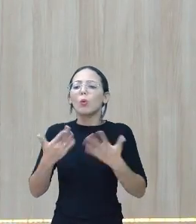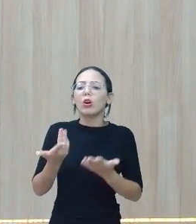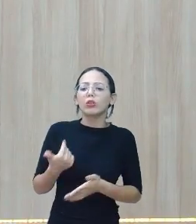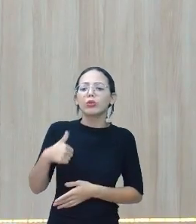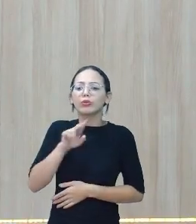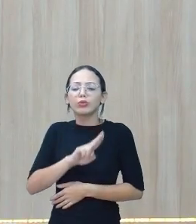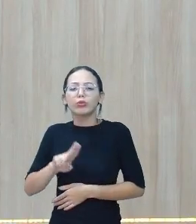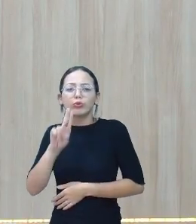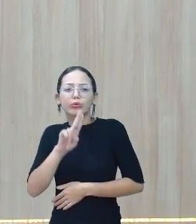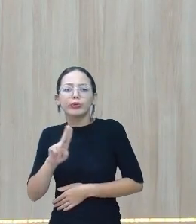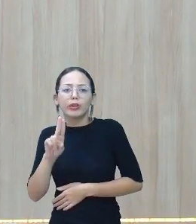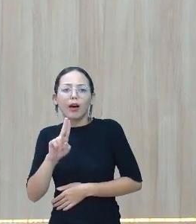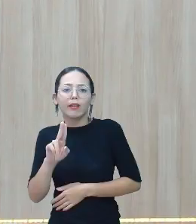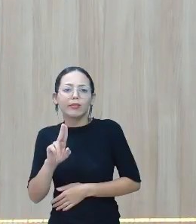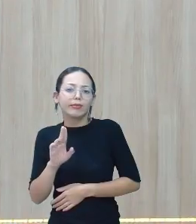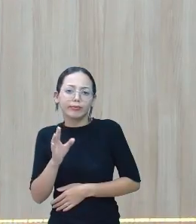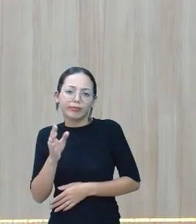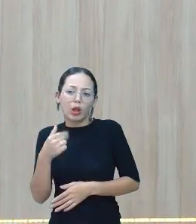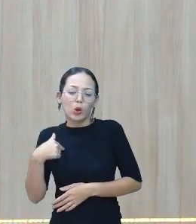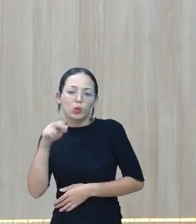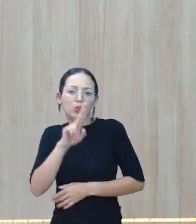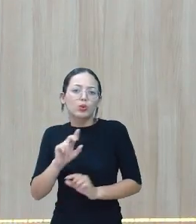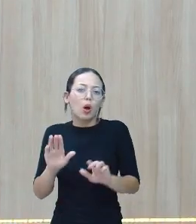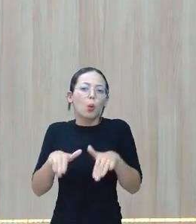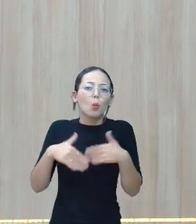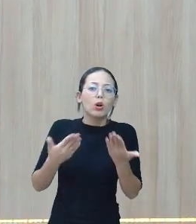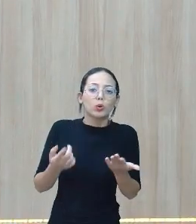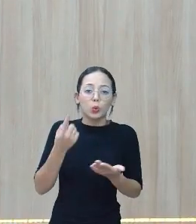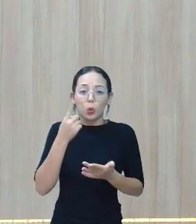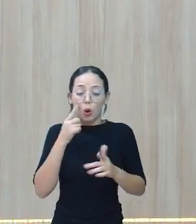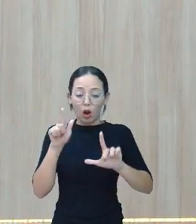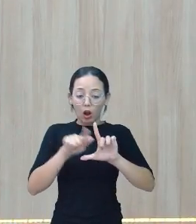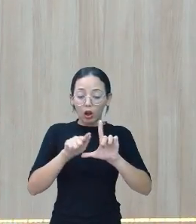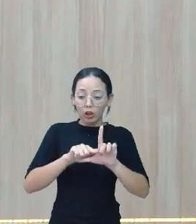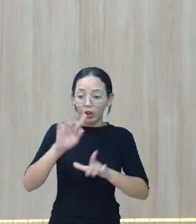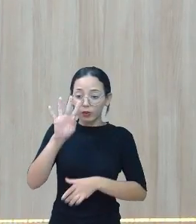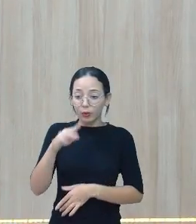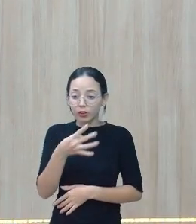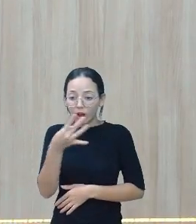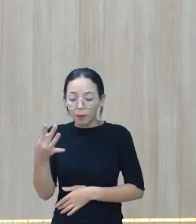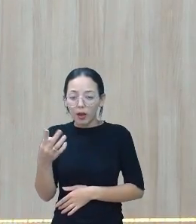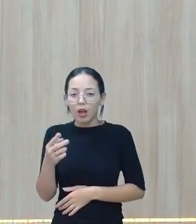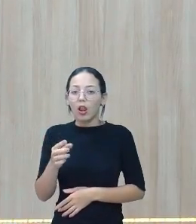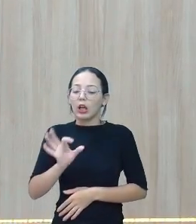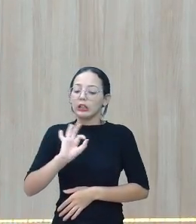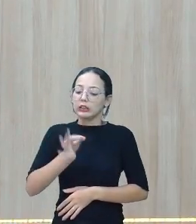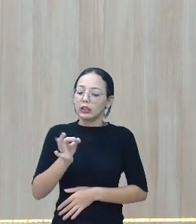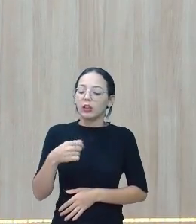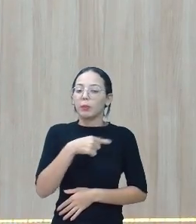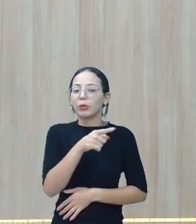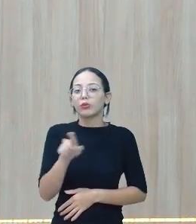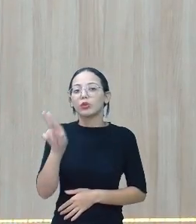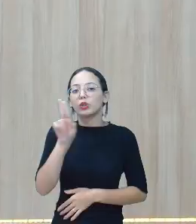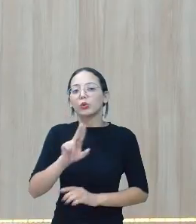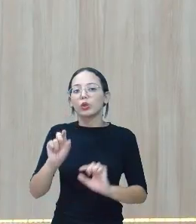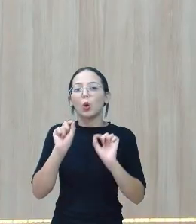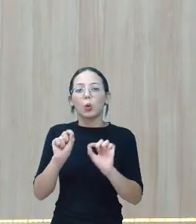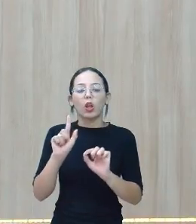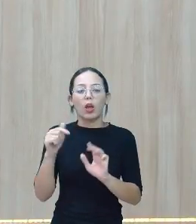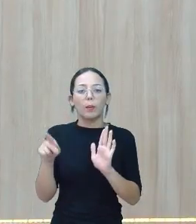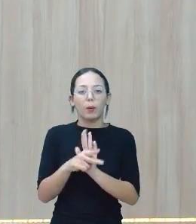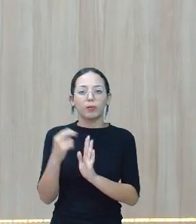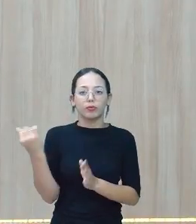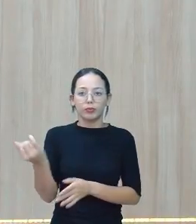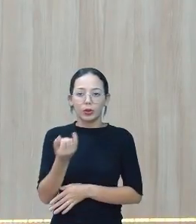isso? Além da aula de matemática, eu diria que gráficos e tabelas provavelmente ou certamente é um desses